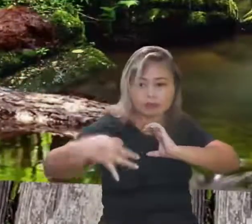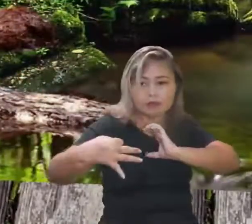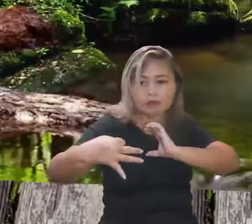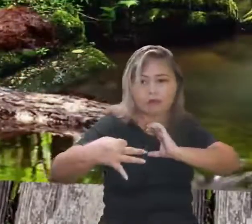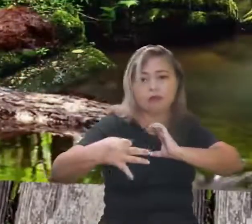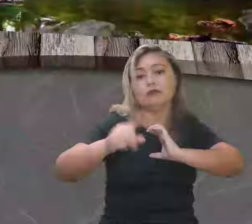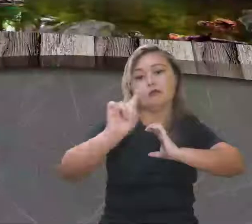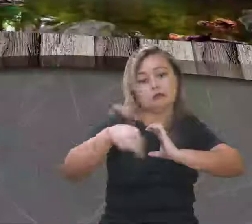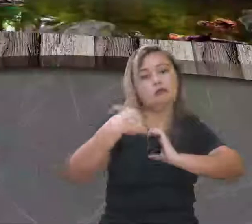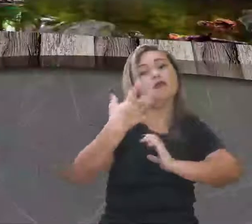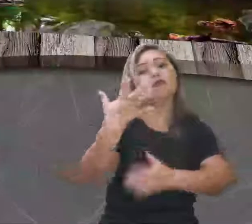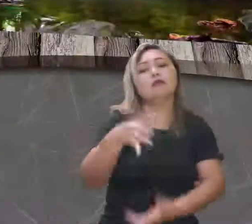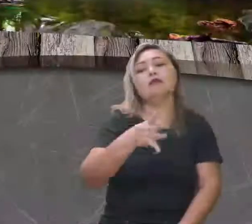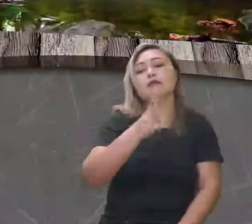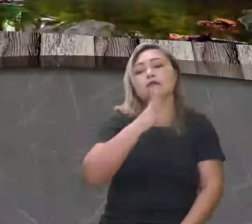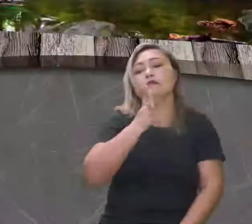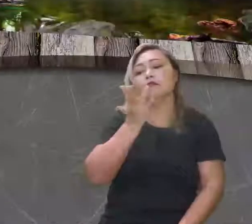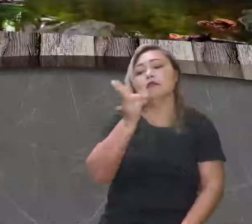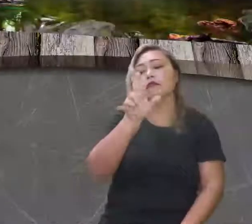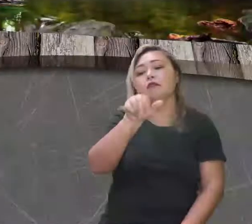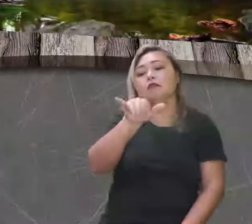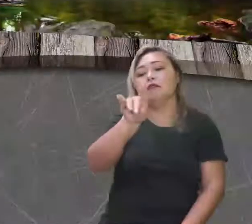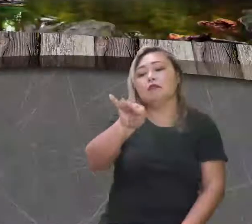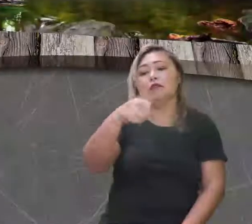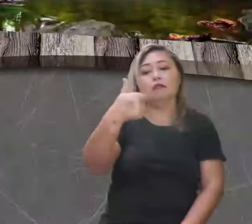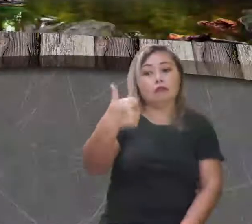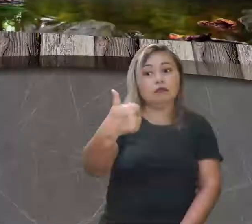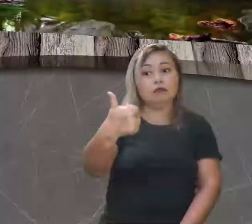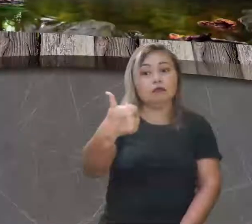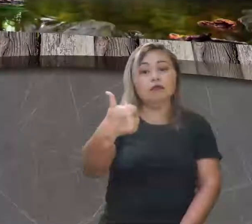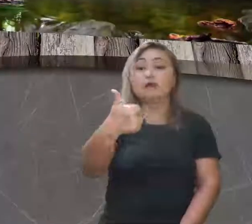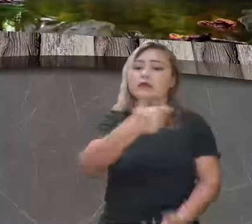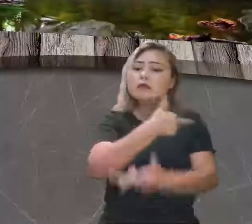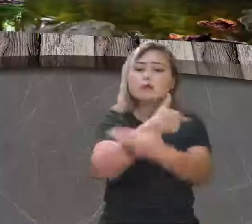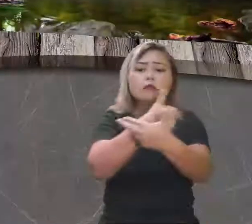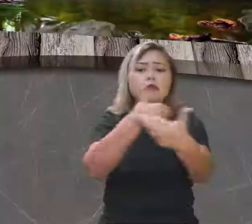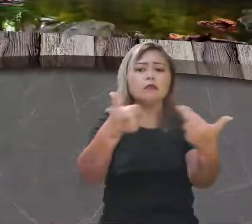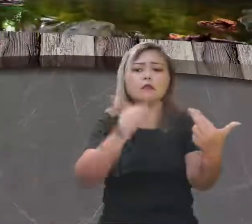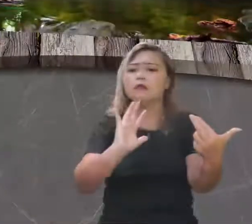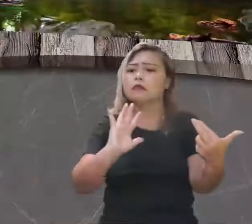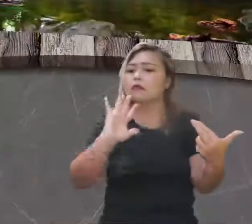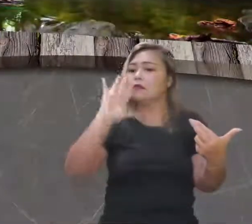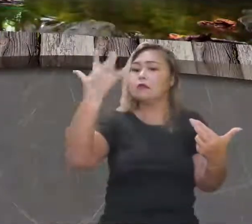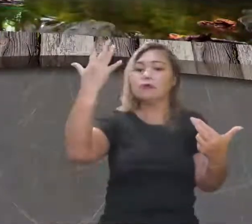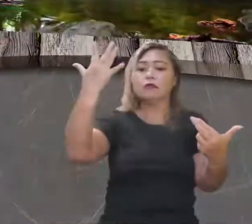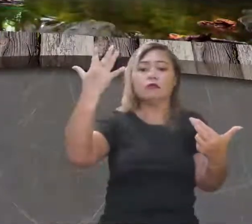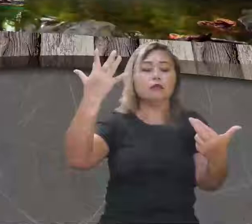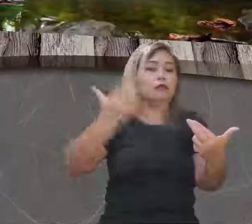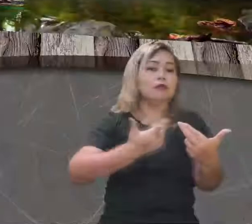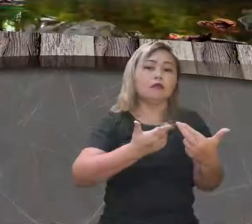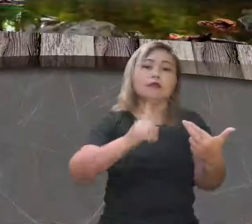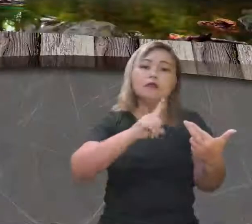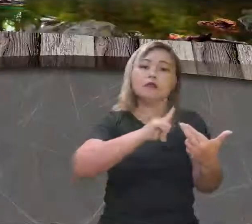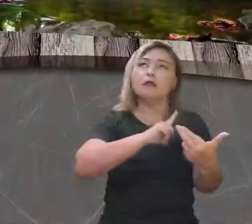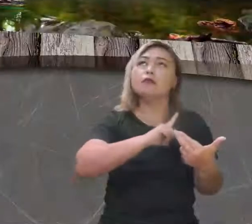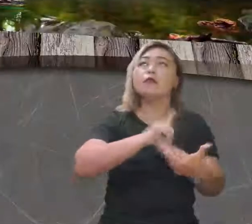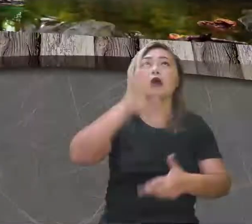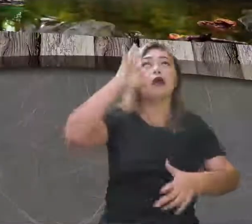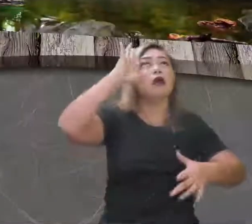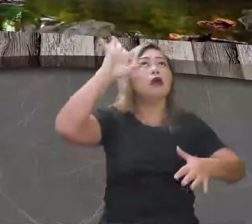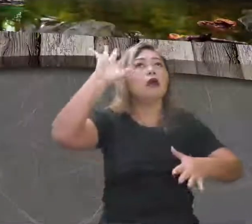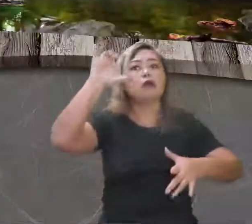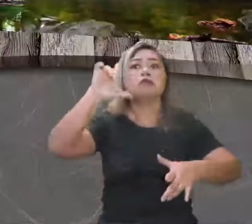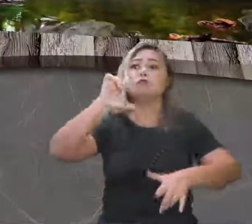certo? Isso a gente viu na unidade 1, tá bom? Então, muita coisa acontece, muitas